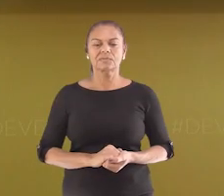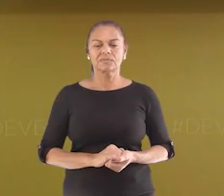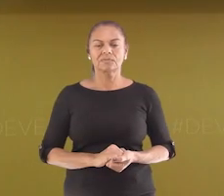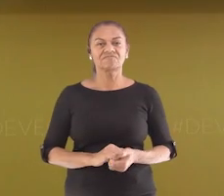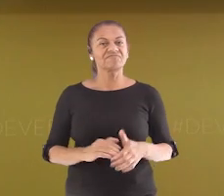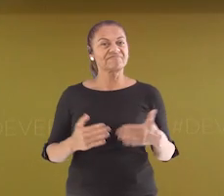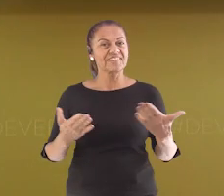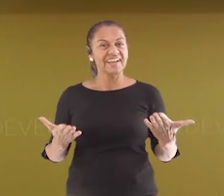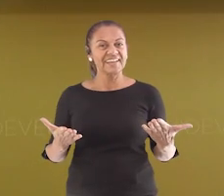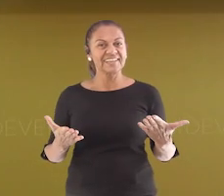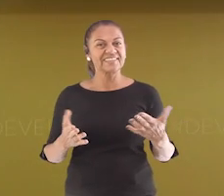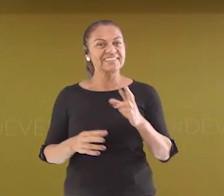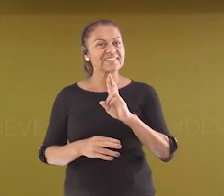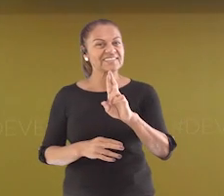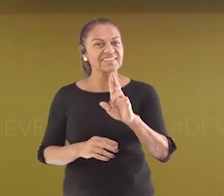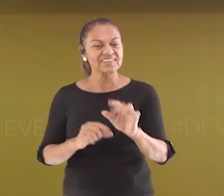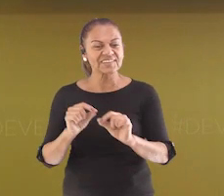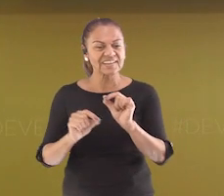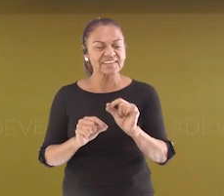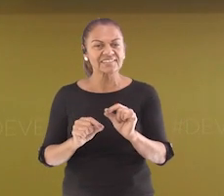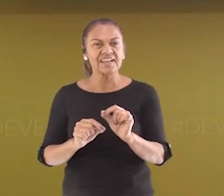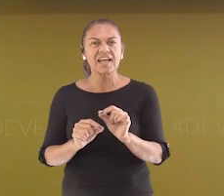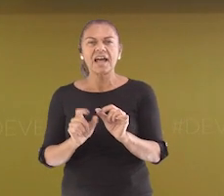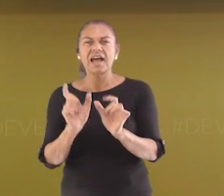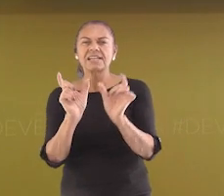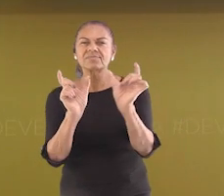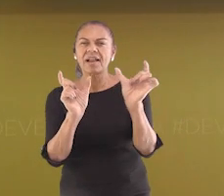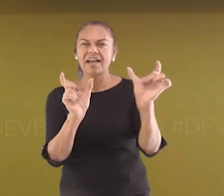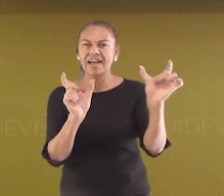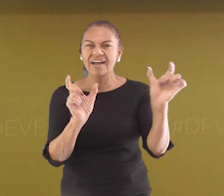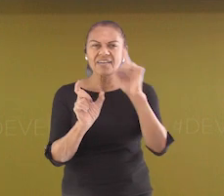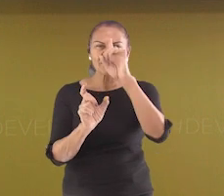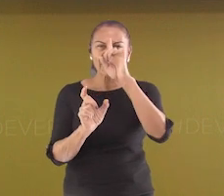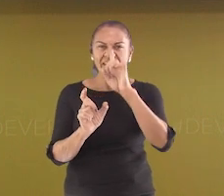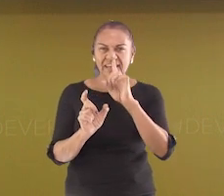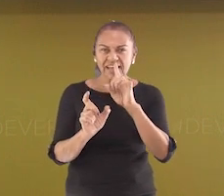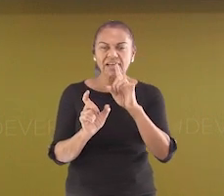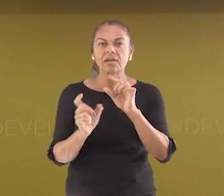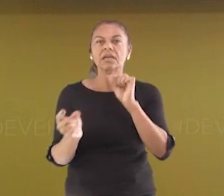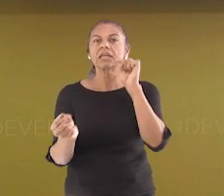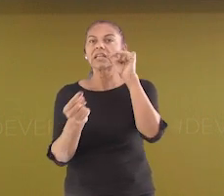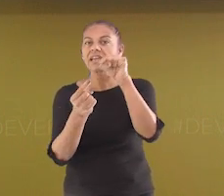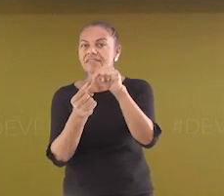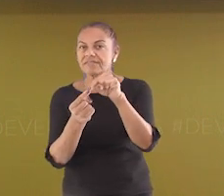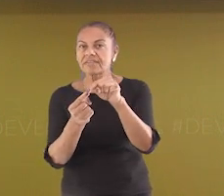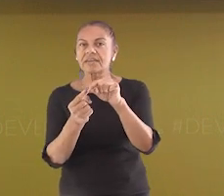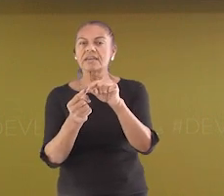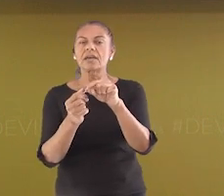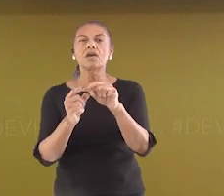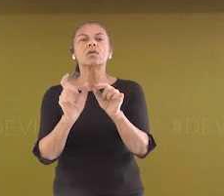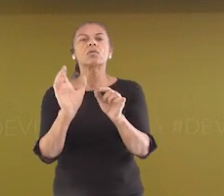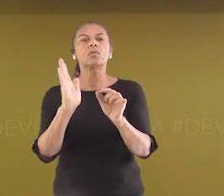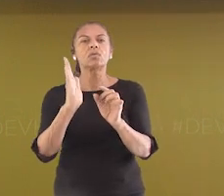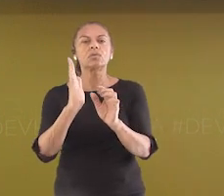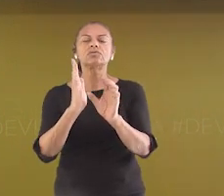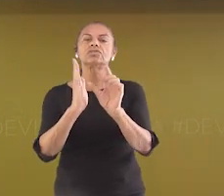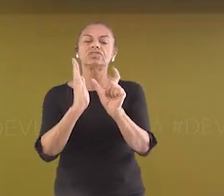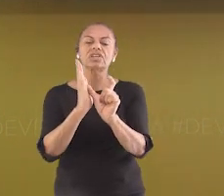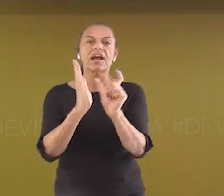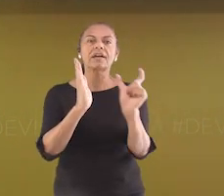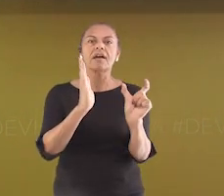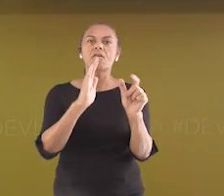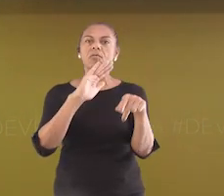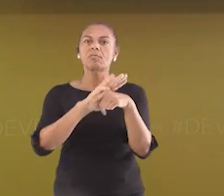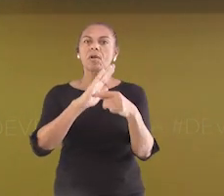E aí, o que vocês responderam? Das palavras destacadas, as que são consideradas jargões empresariais são